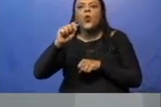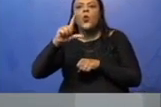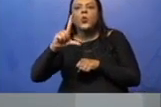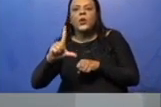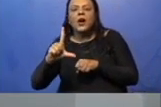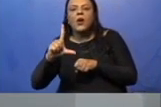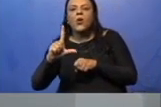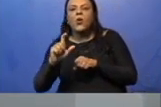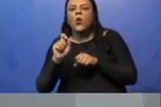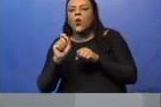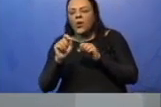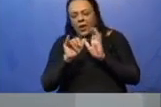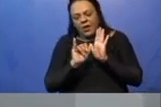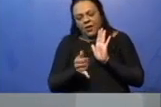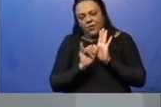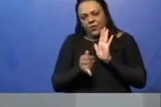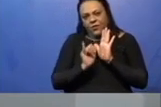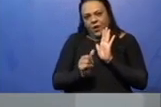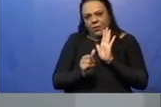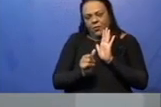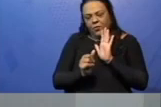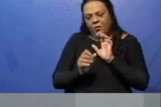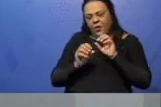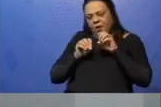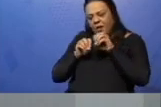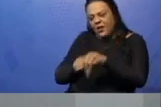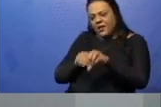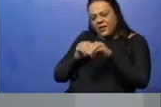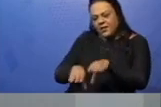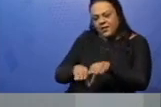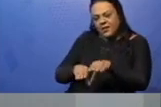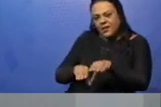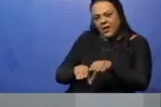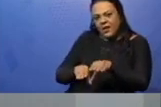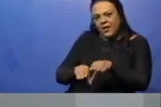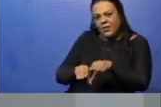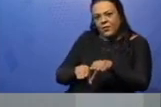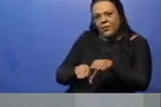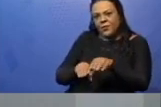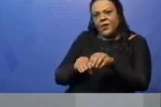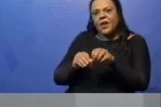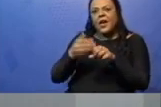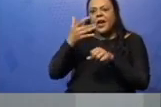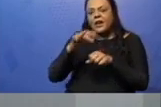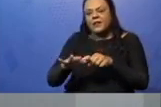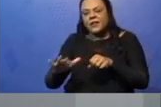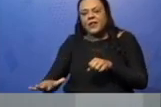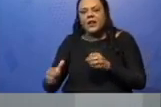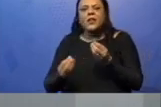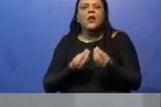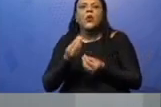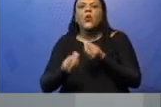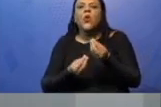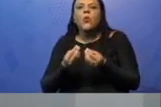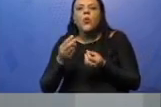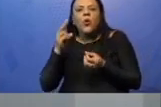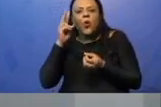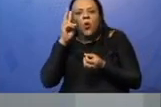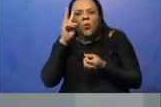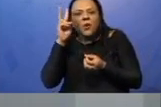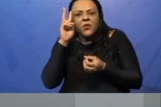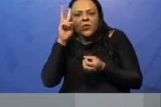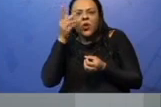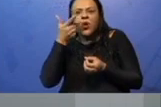justamente para transmitir um ensinamento a partir de uma historinha. Então, eu coloco lá